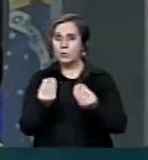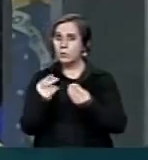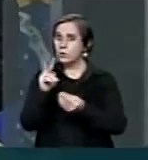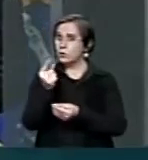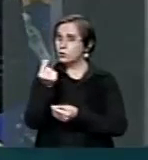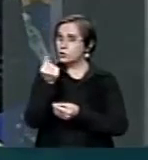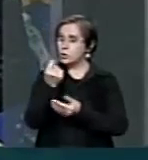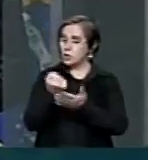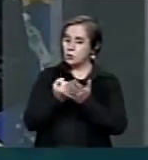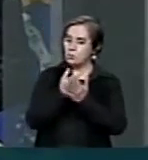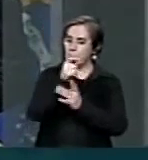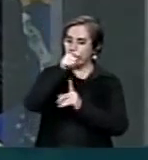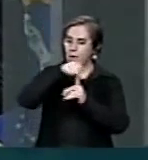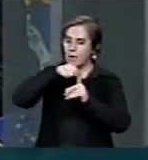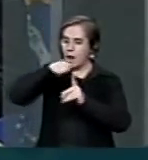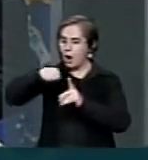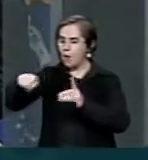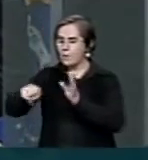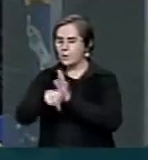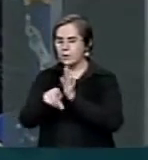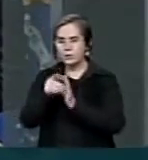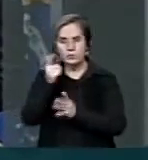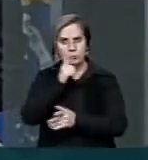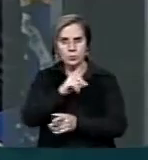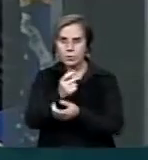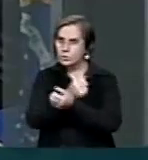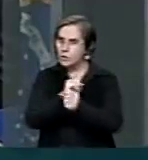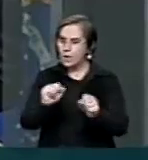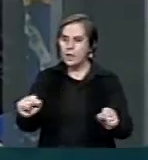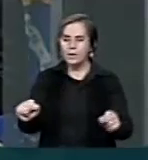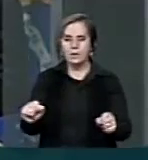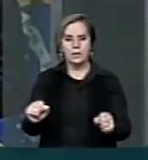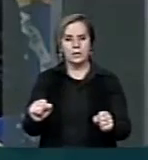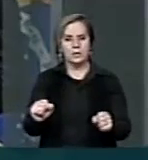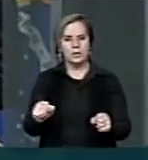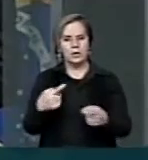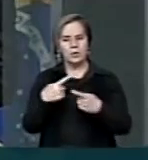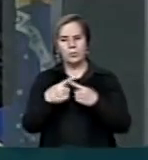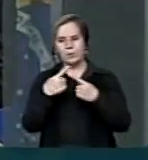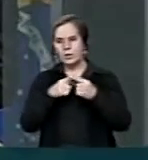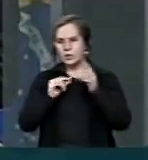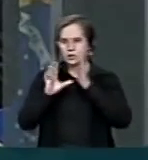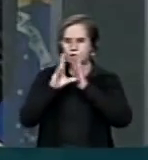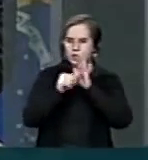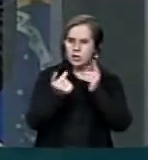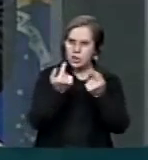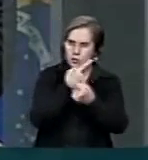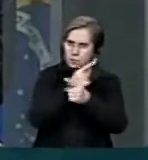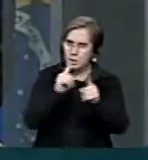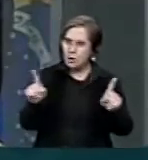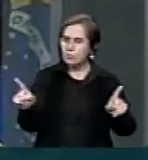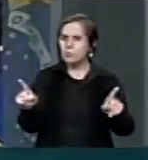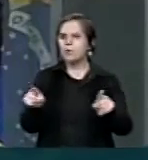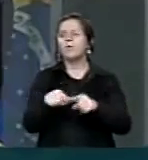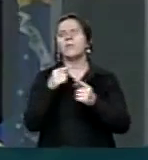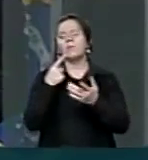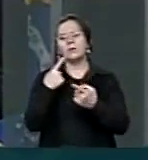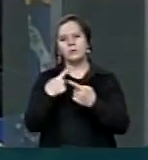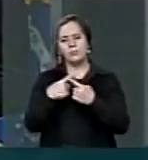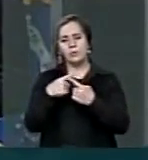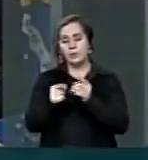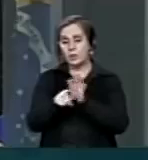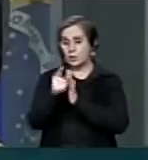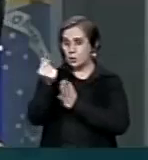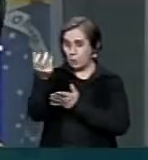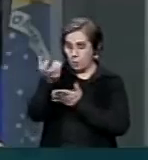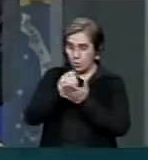sua folha, não tem não por incompetência, não por desvio de dinheiro público, mas porque realmente as suas finanças